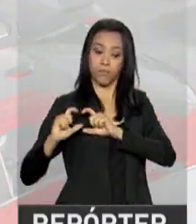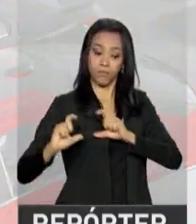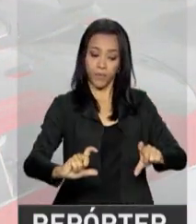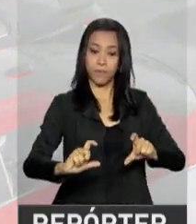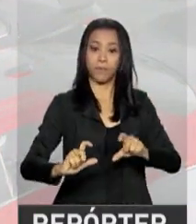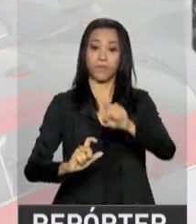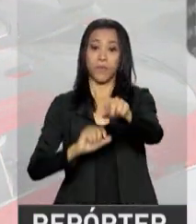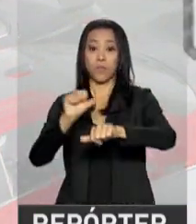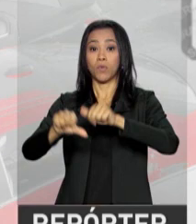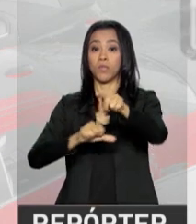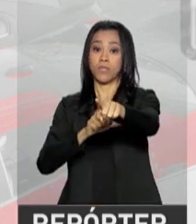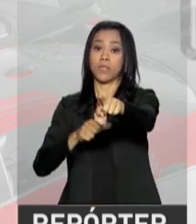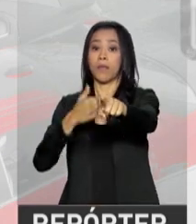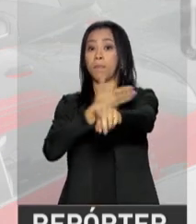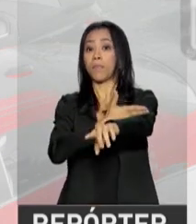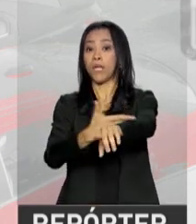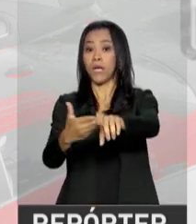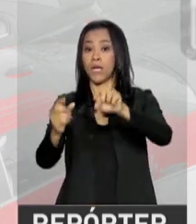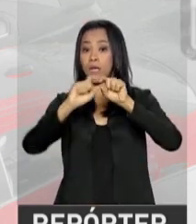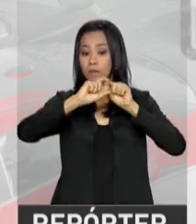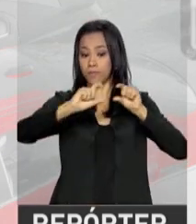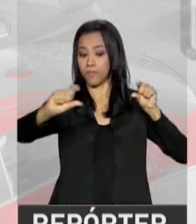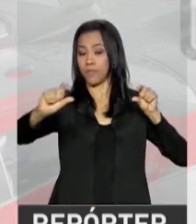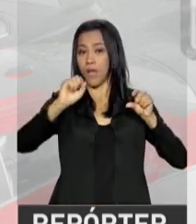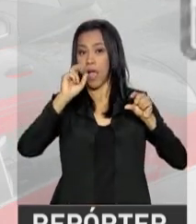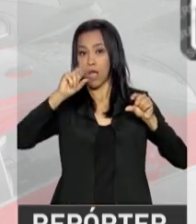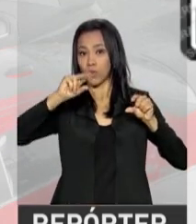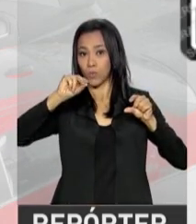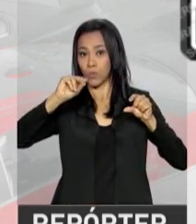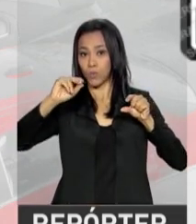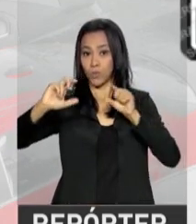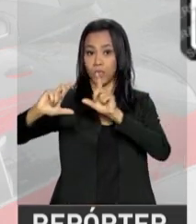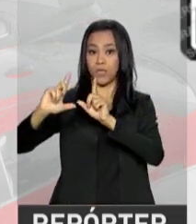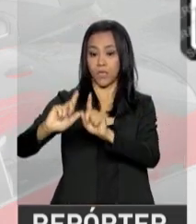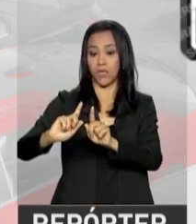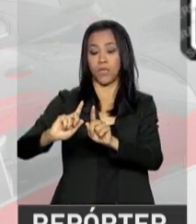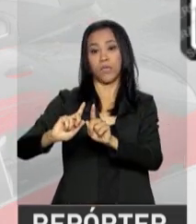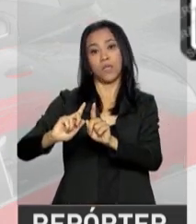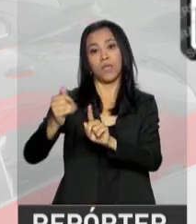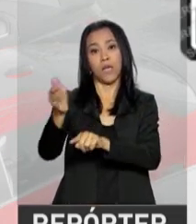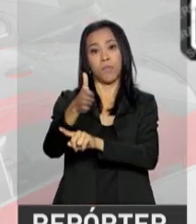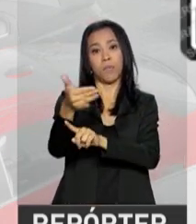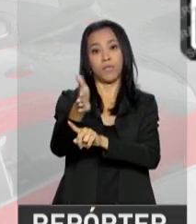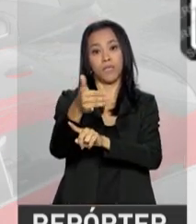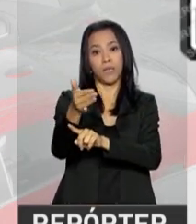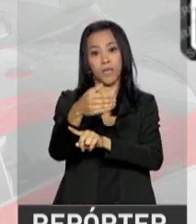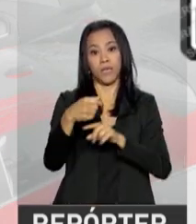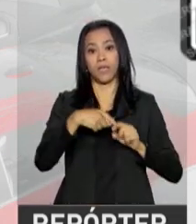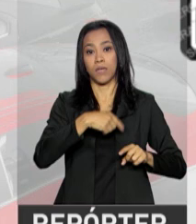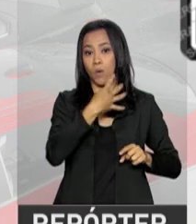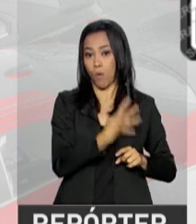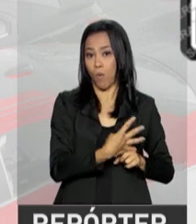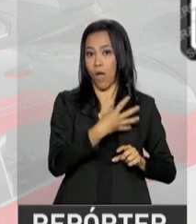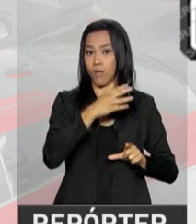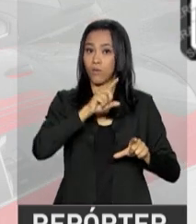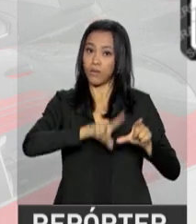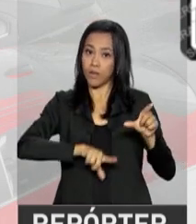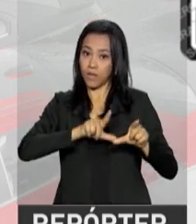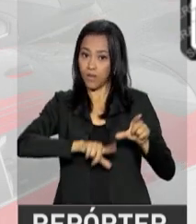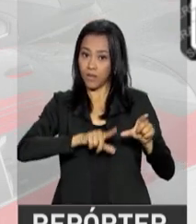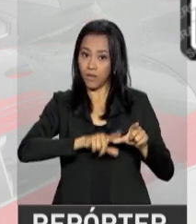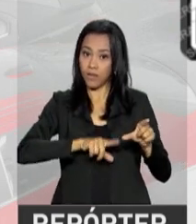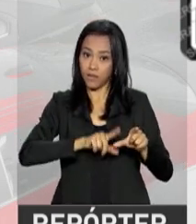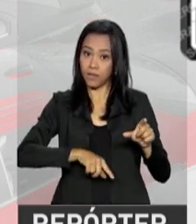branca com uma tarja azul a bandeira do brasil e outra configuração de quatro letras e três números que podem ser